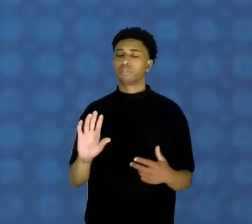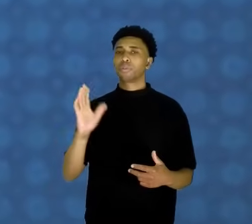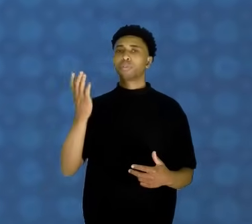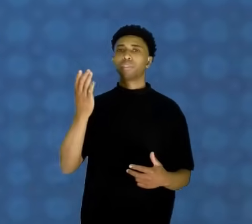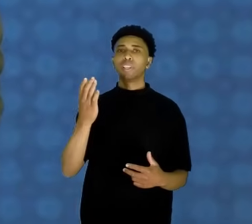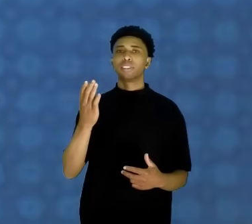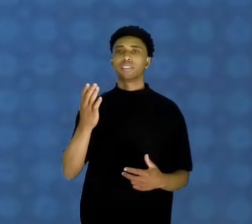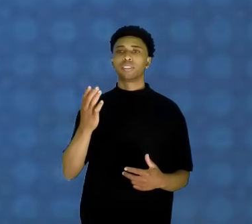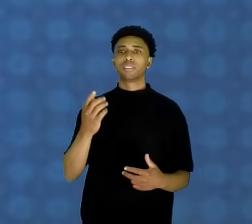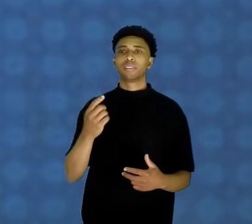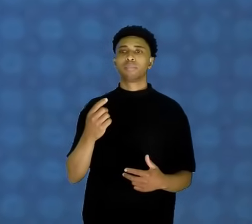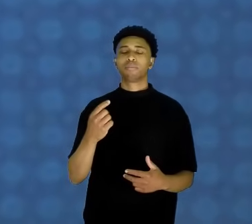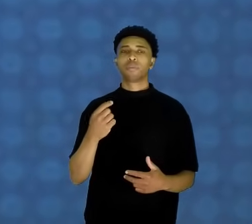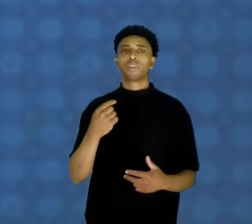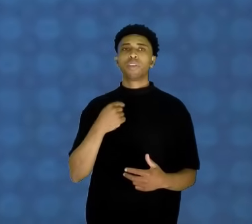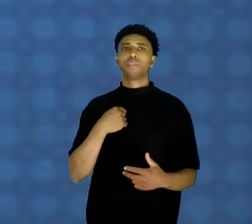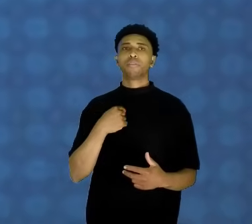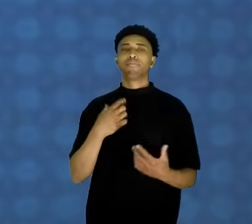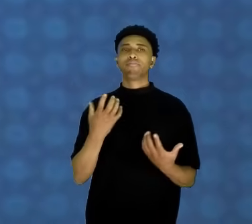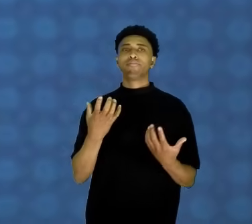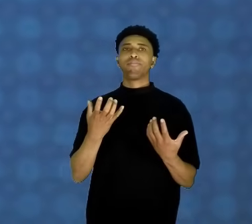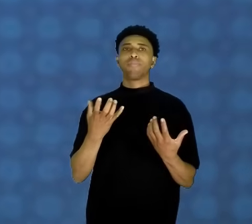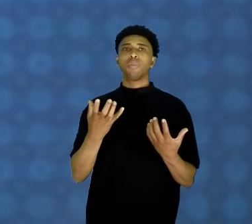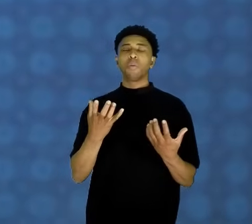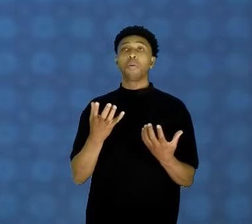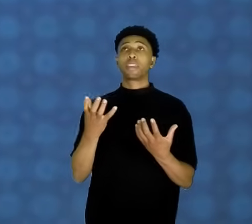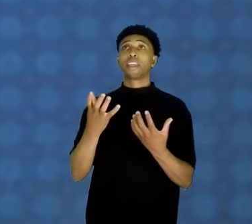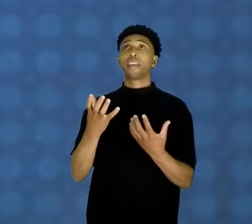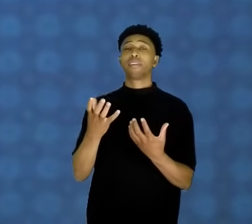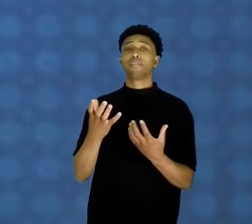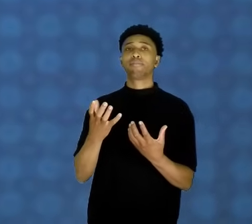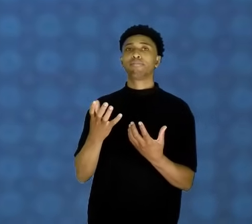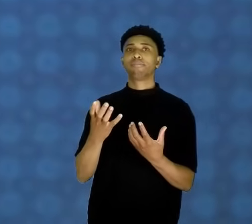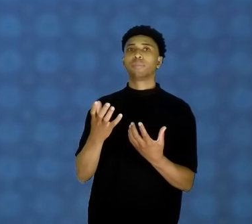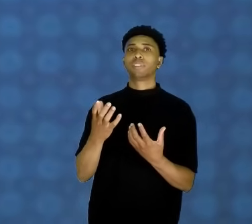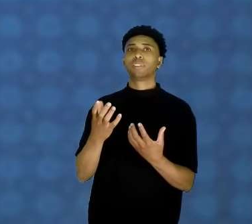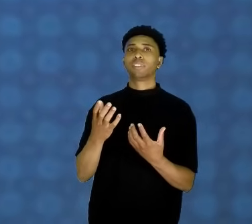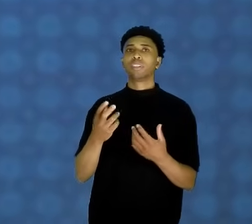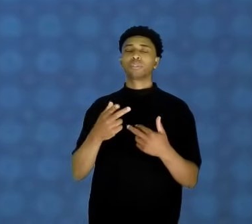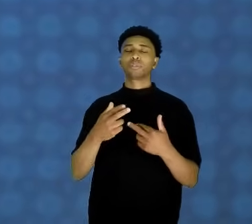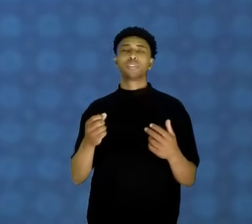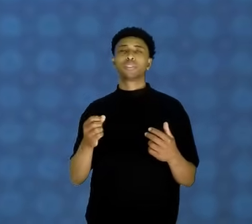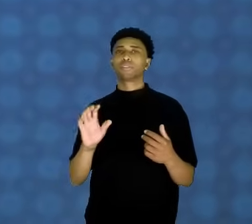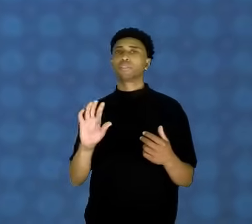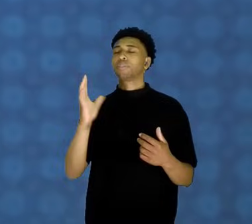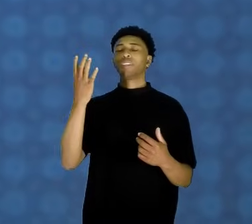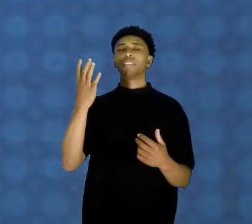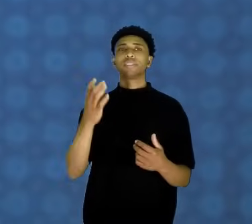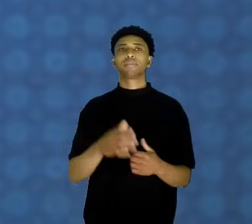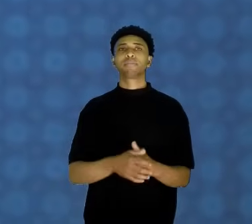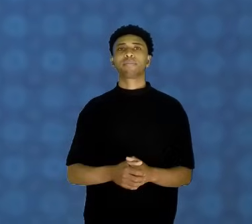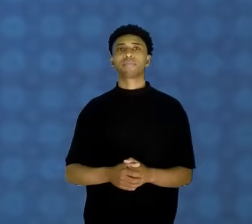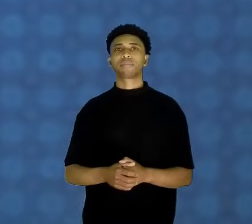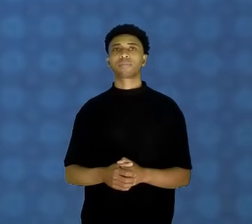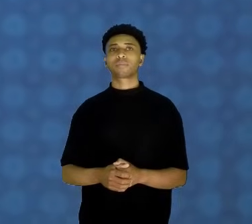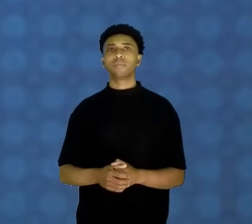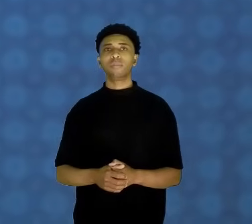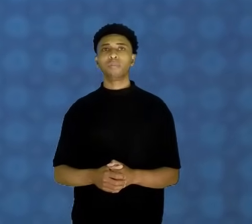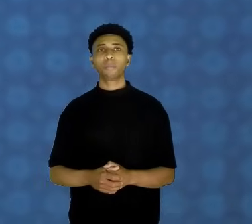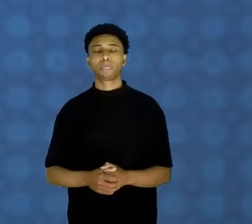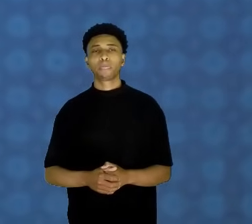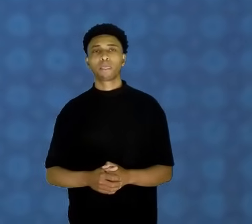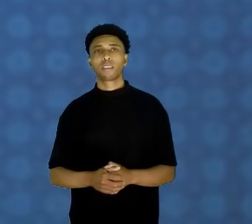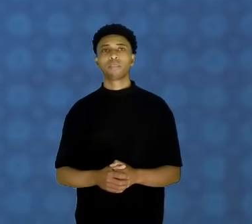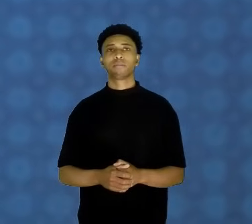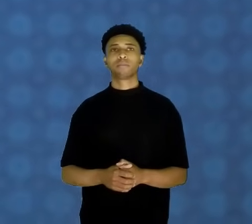Mas ele nos humilha porque ele é mau? Ou será que o meu coração é tão estranho que tem que ser tão quebrado para voltar